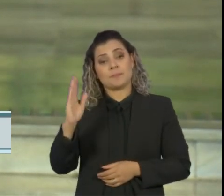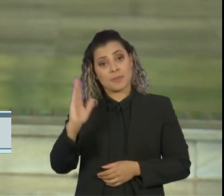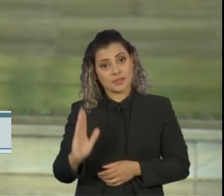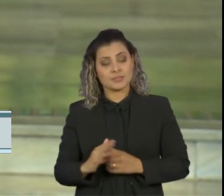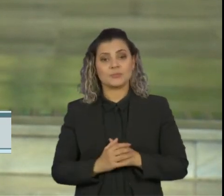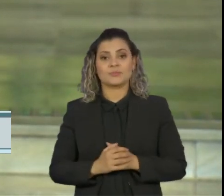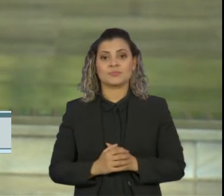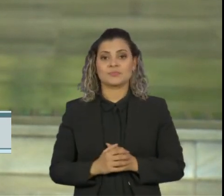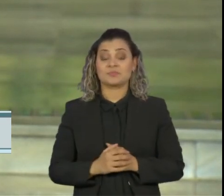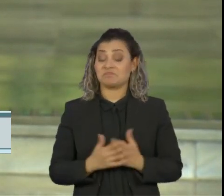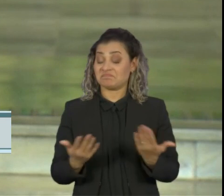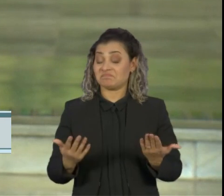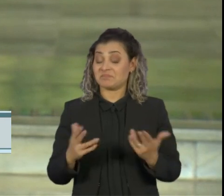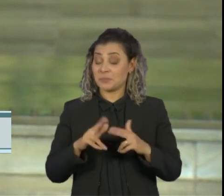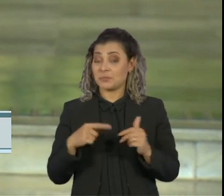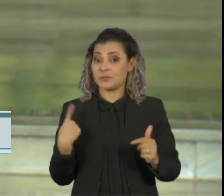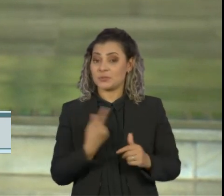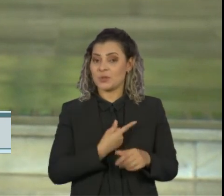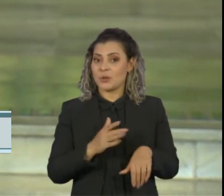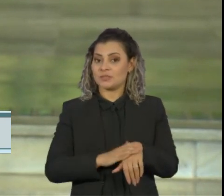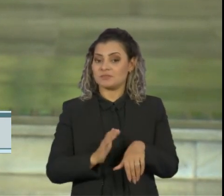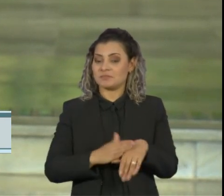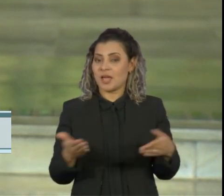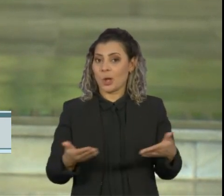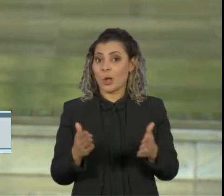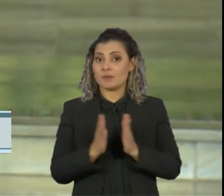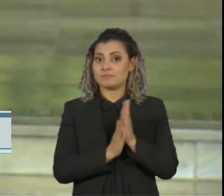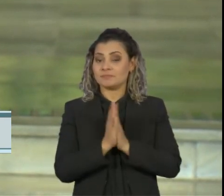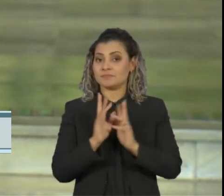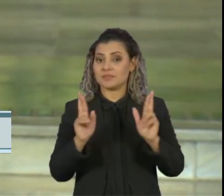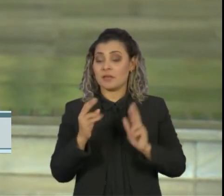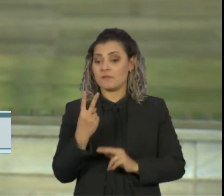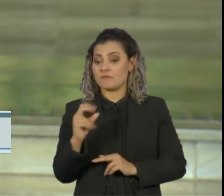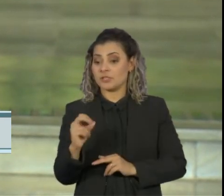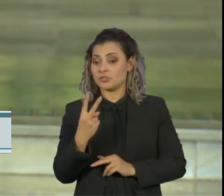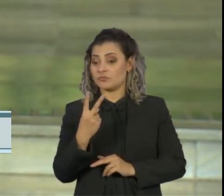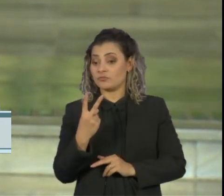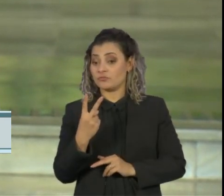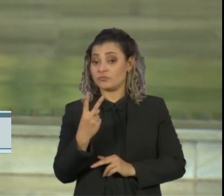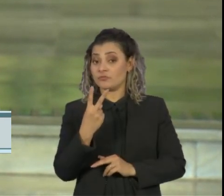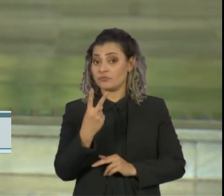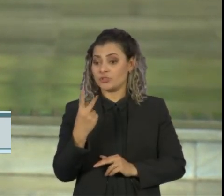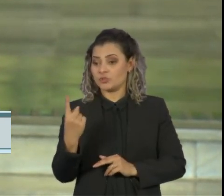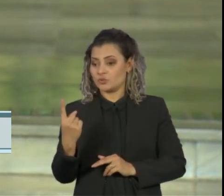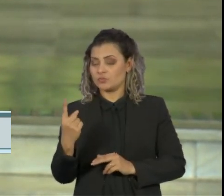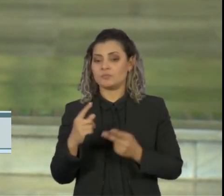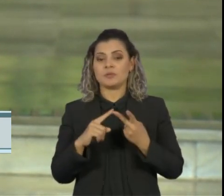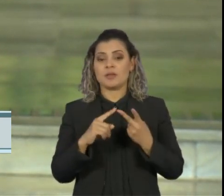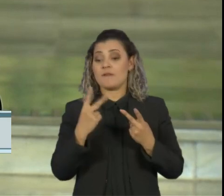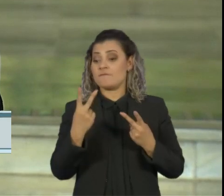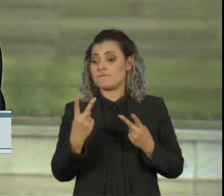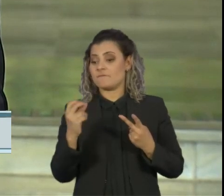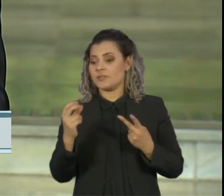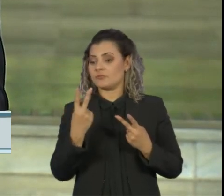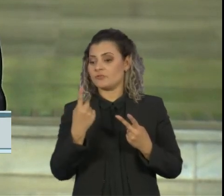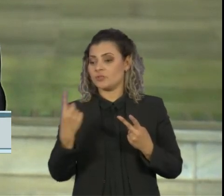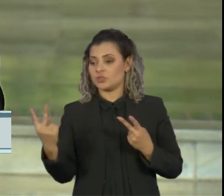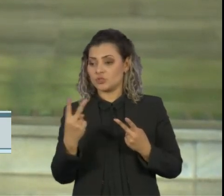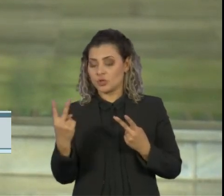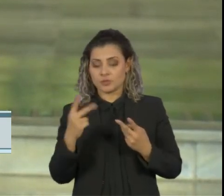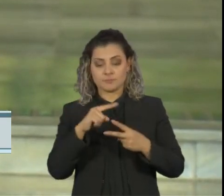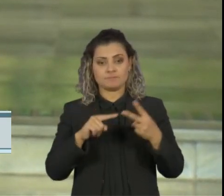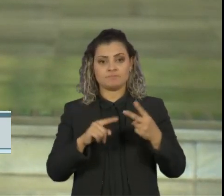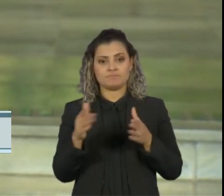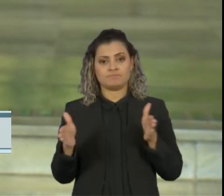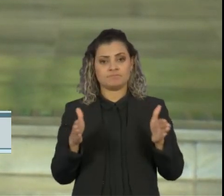a nossa projeção para 2021, 2022 é nós retomarmos gradualmente, evidente que não teremos o mesmo índice